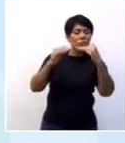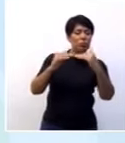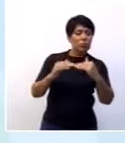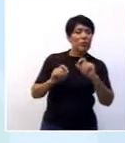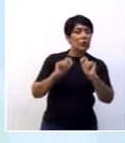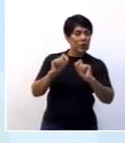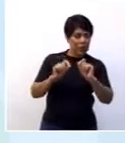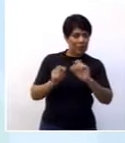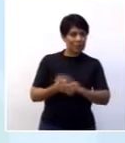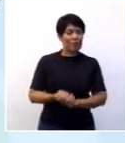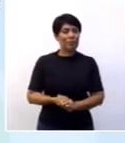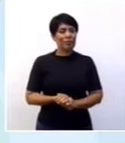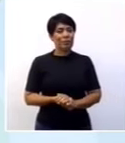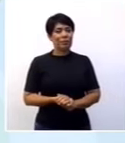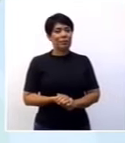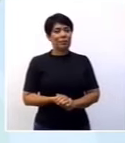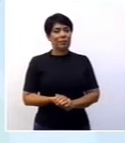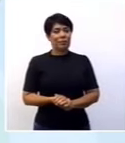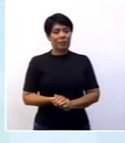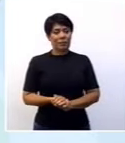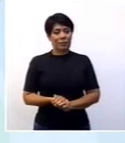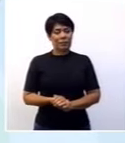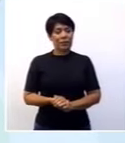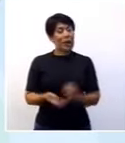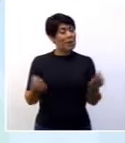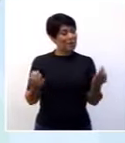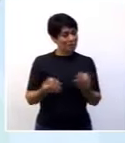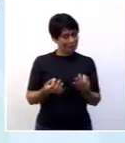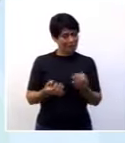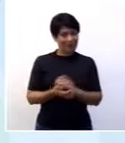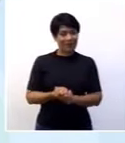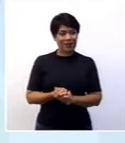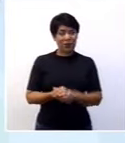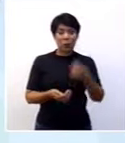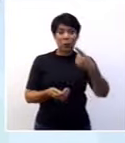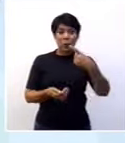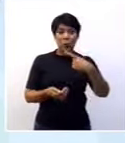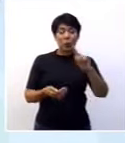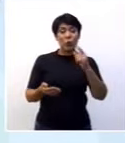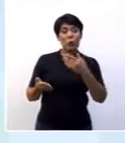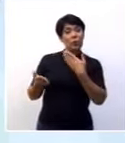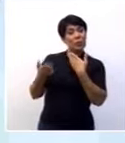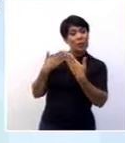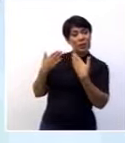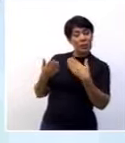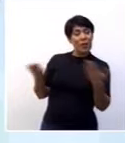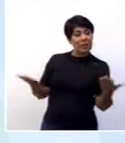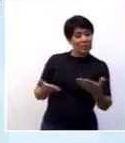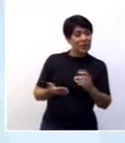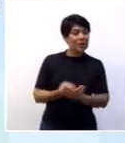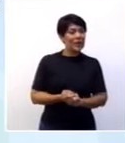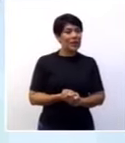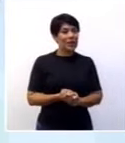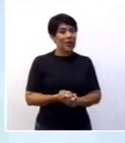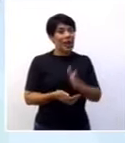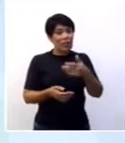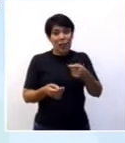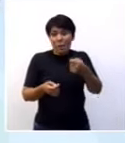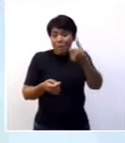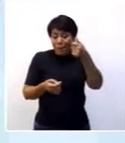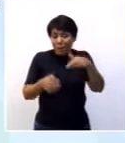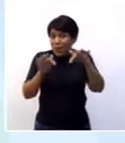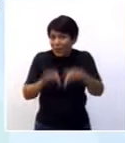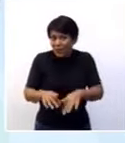Pode passar, por favor? Perfeito. Último chat do momento, tá? Bora, gente. Nossa aula está acabando, lá.